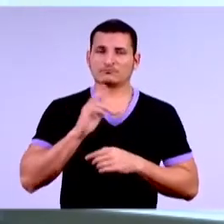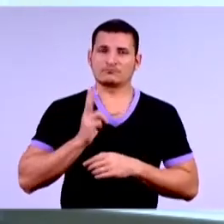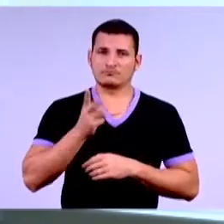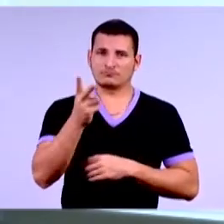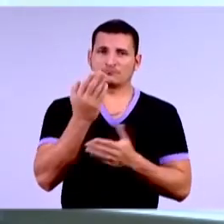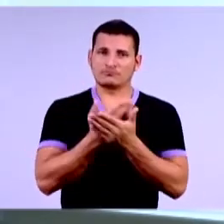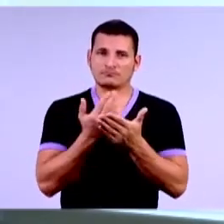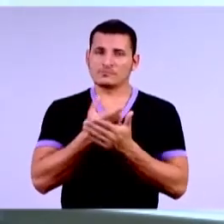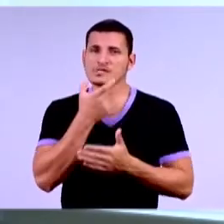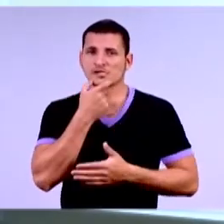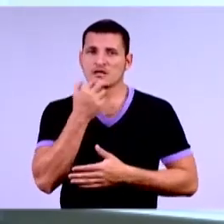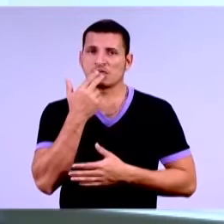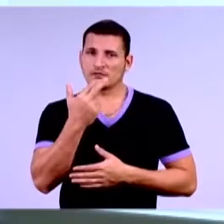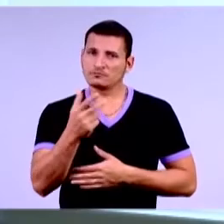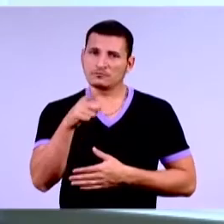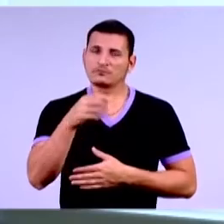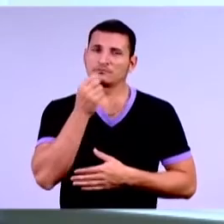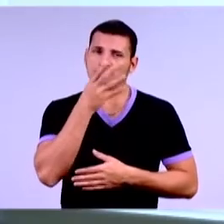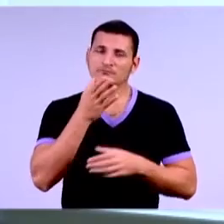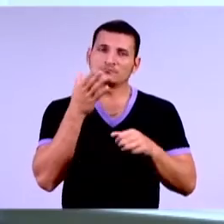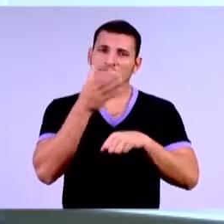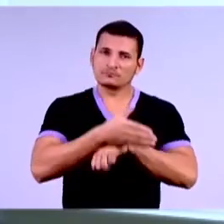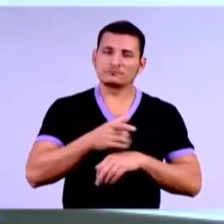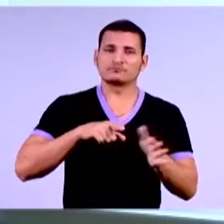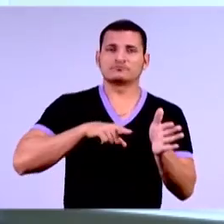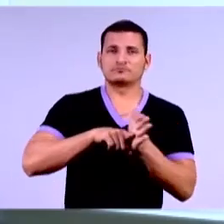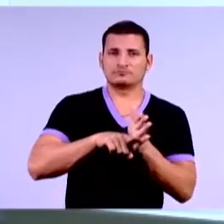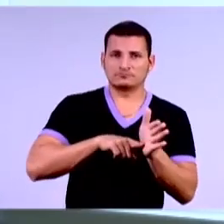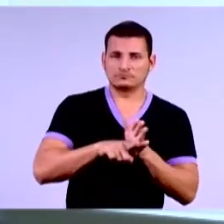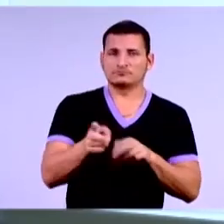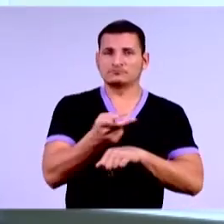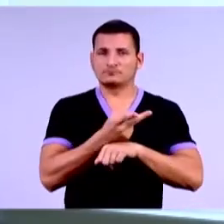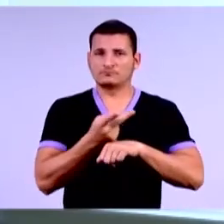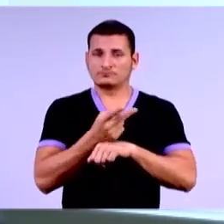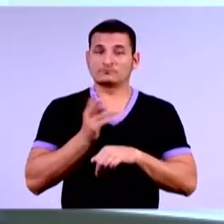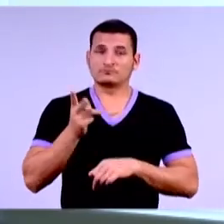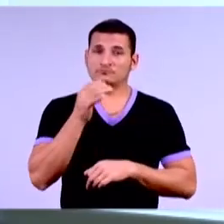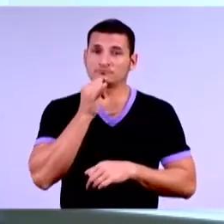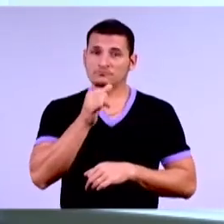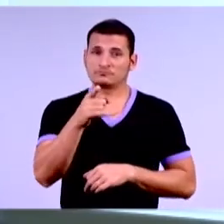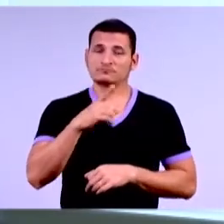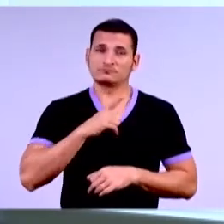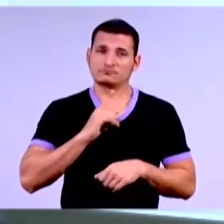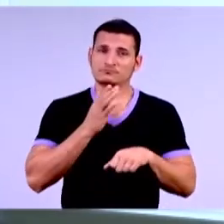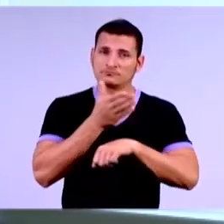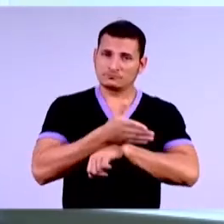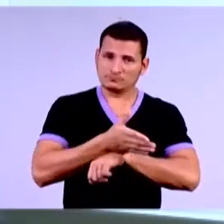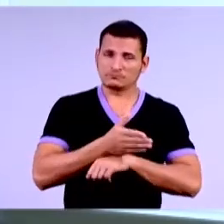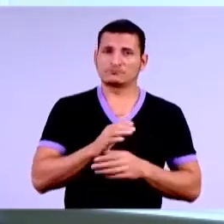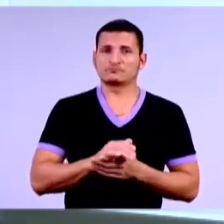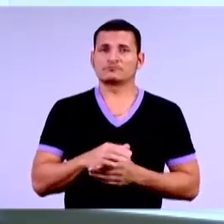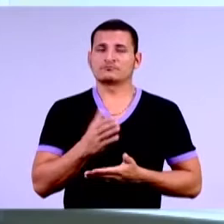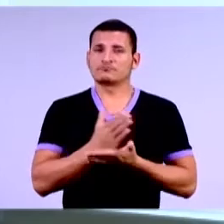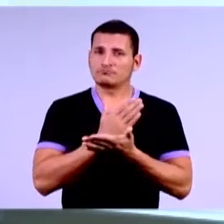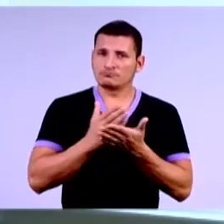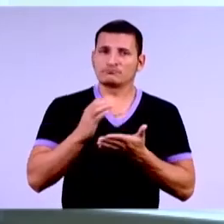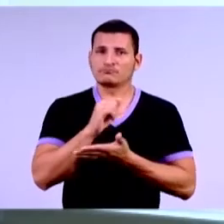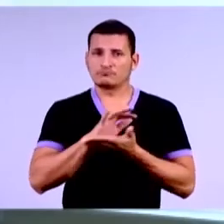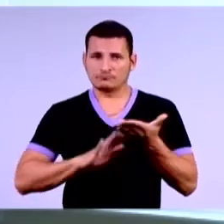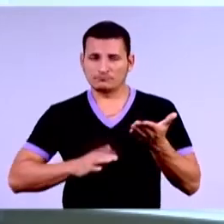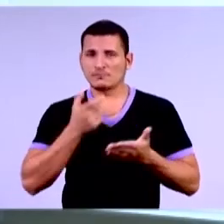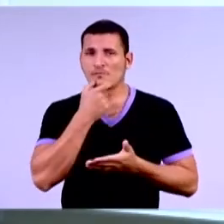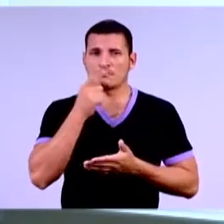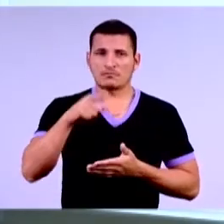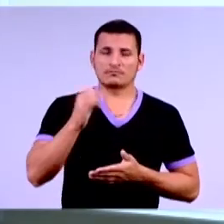estudos de língua inglesa seria bom acessar pesquisar procurar sempre que vocês tiverem acesso a algum texto em inglês é